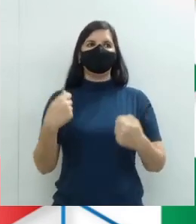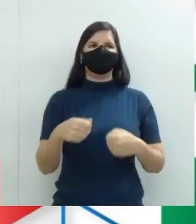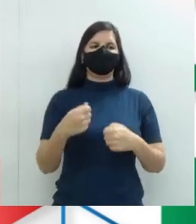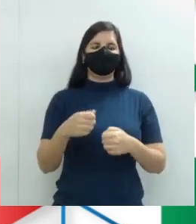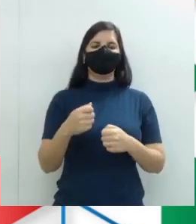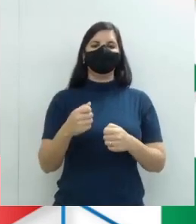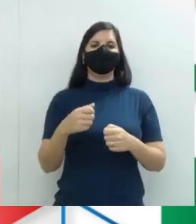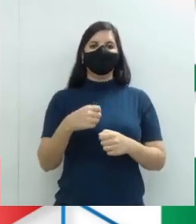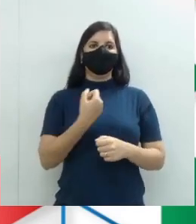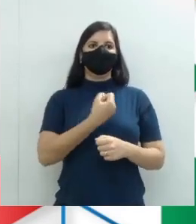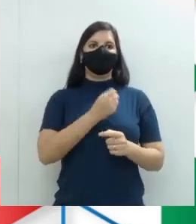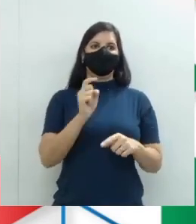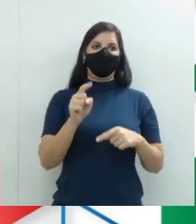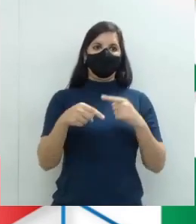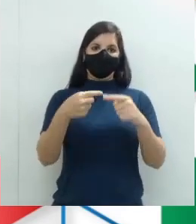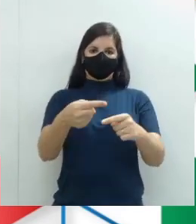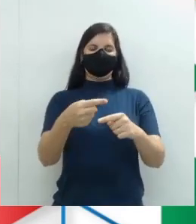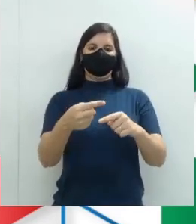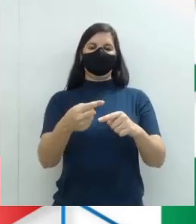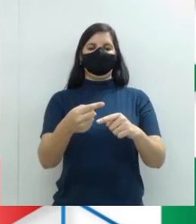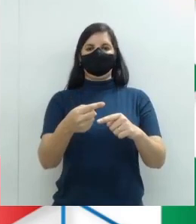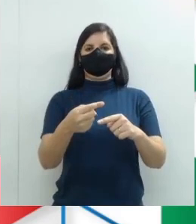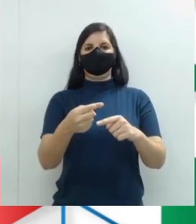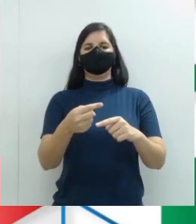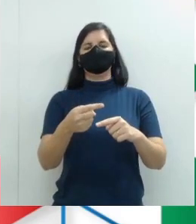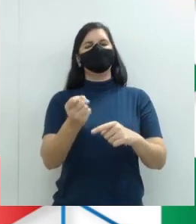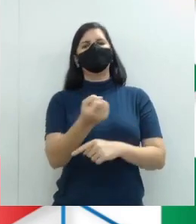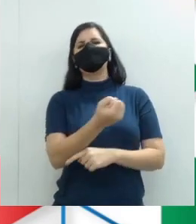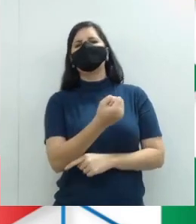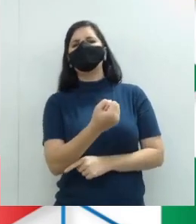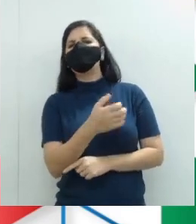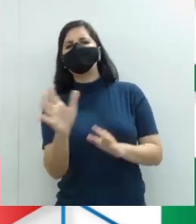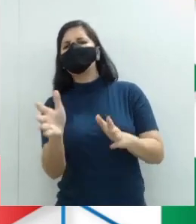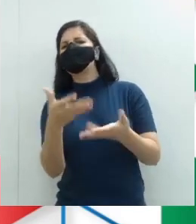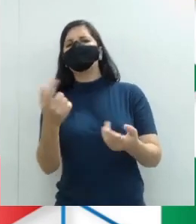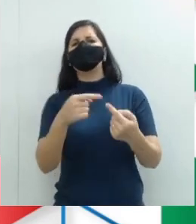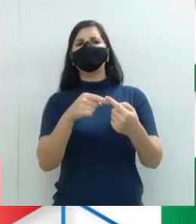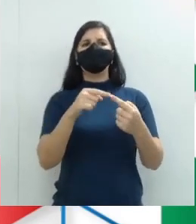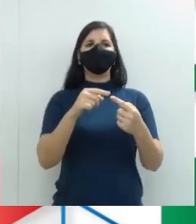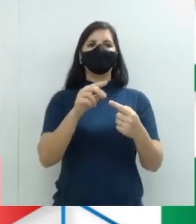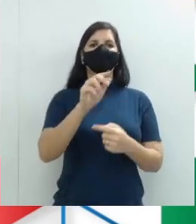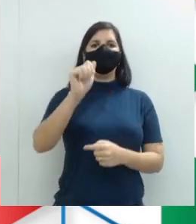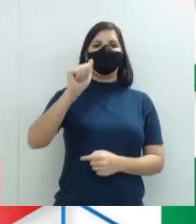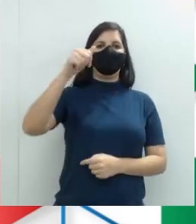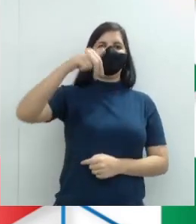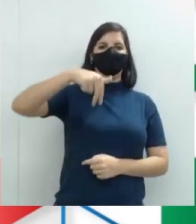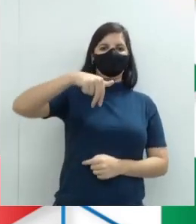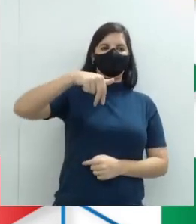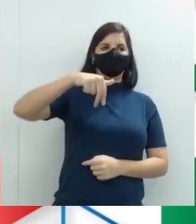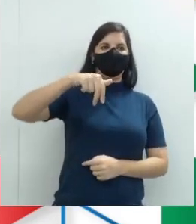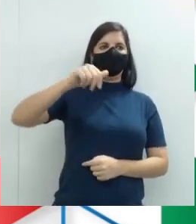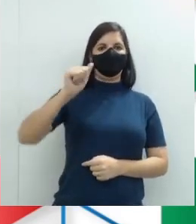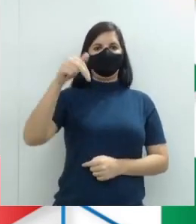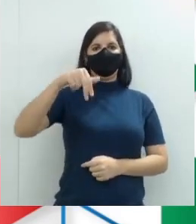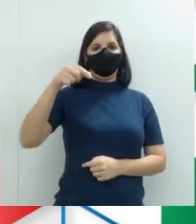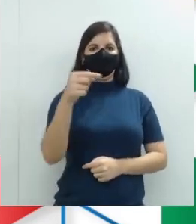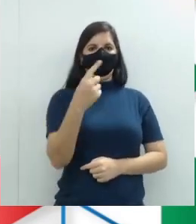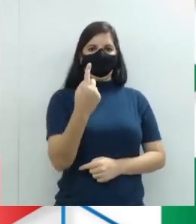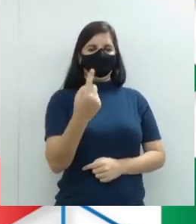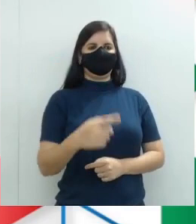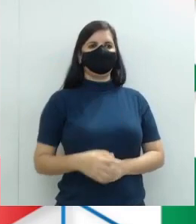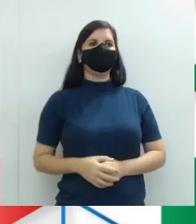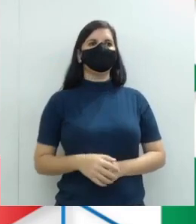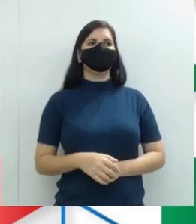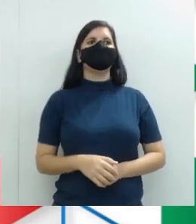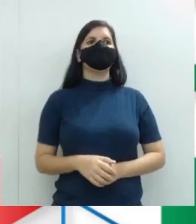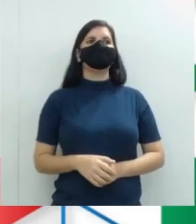termo antecedente. Quais são esses? Então é representado por esse símbolo aí, ó, a n-1, tá?